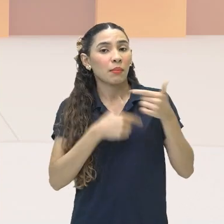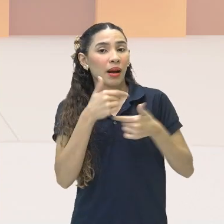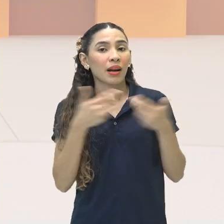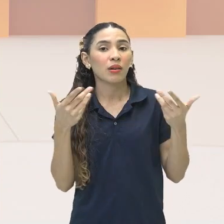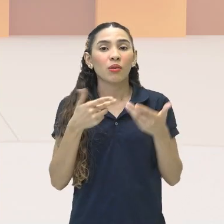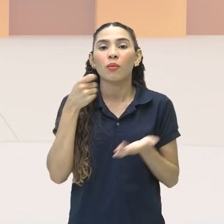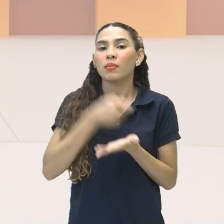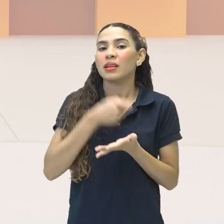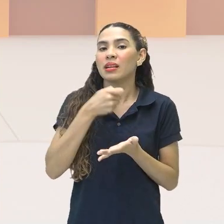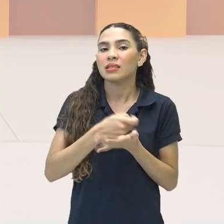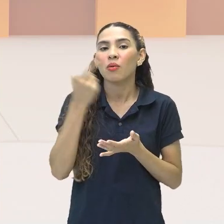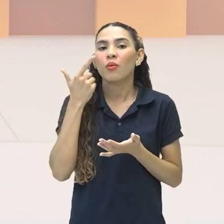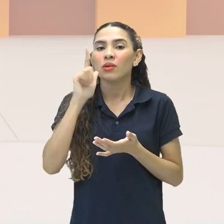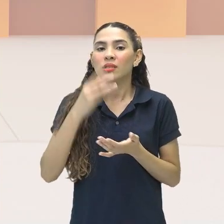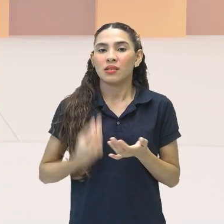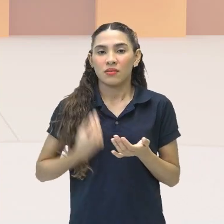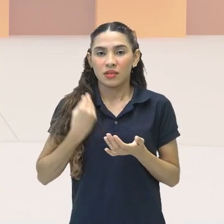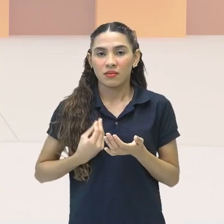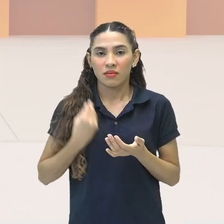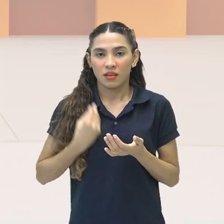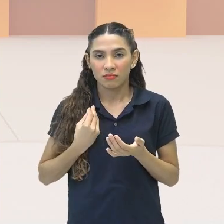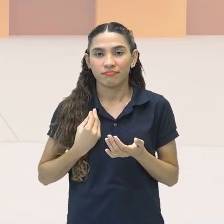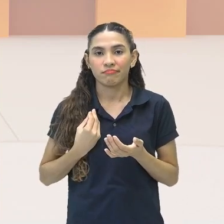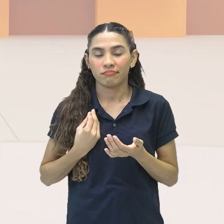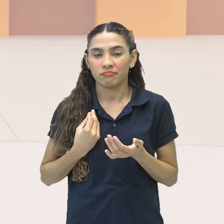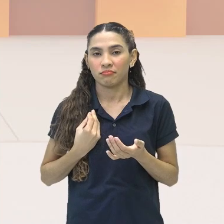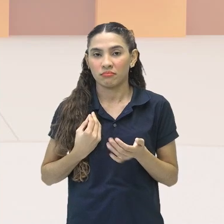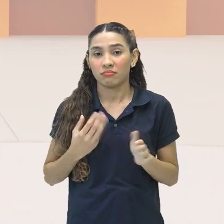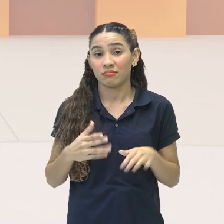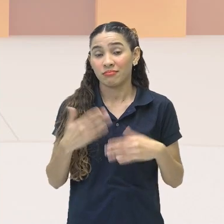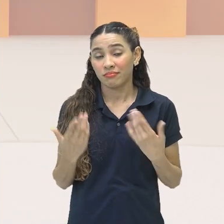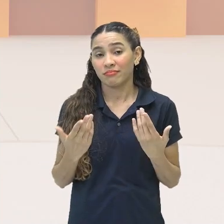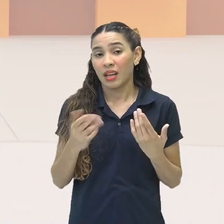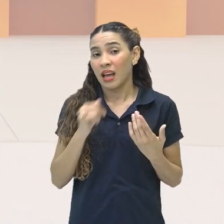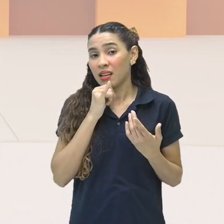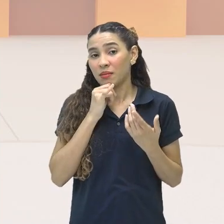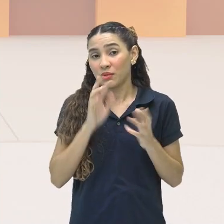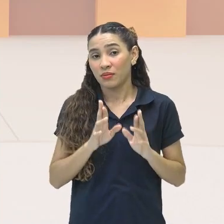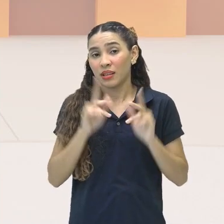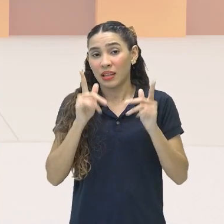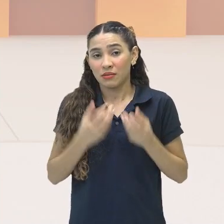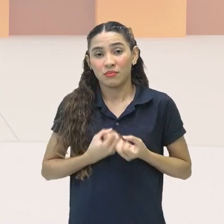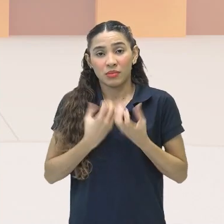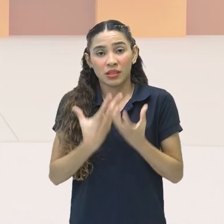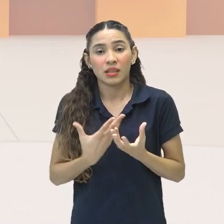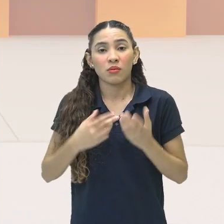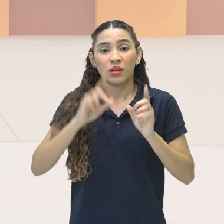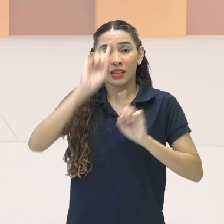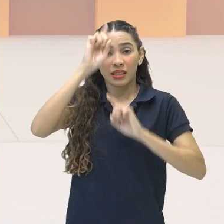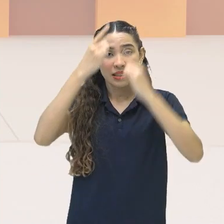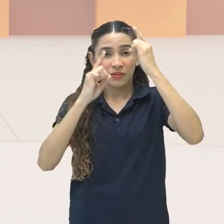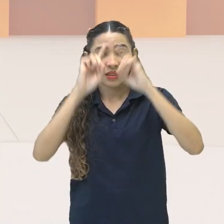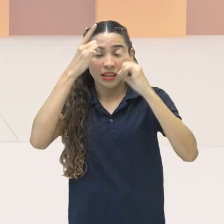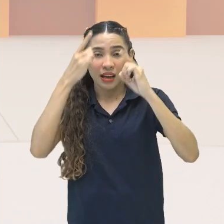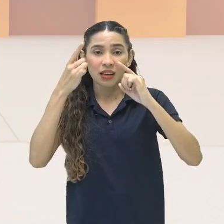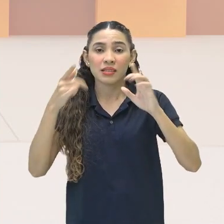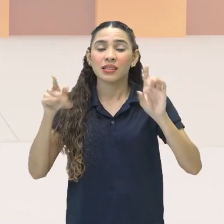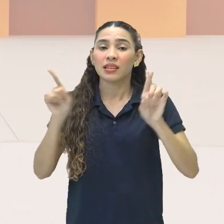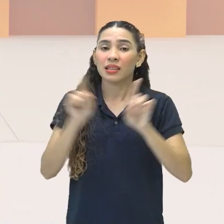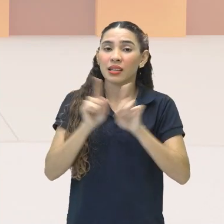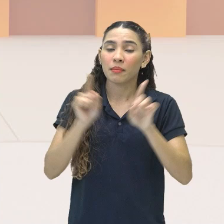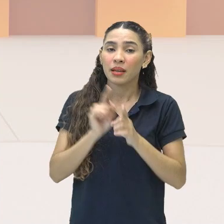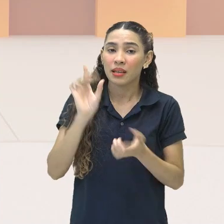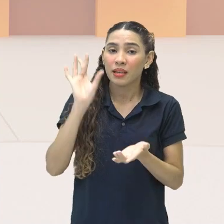Em uma obrigação para a sobrevivência, em vez de uma expressão da criatividade e da sua